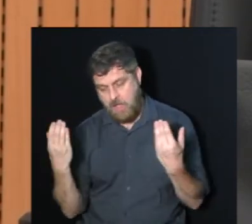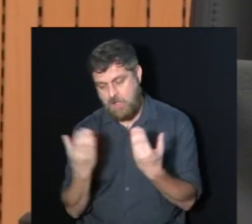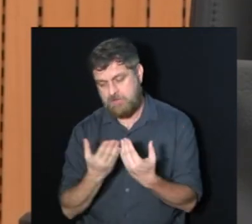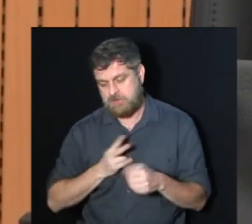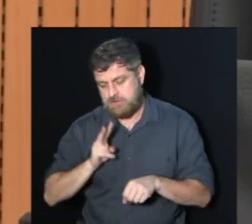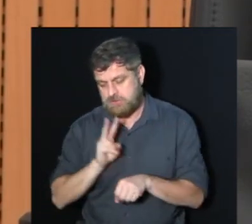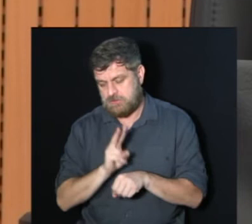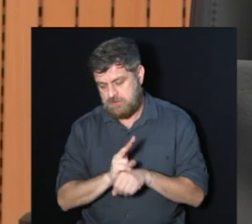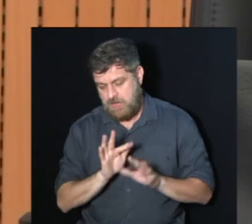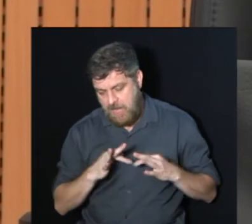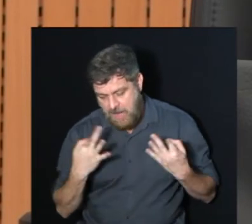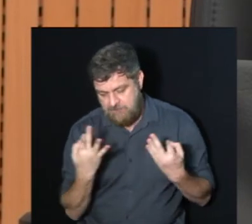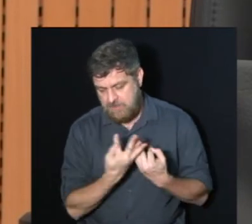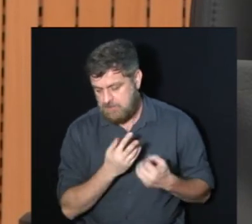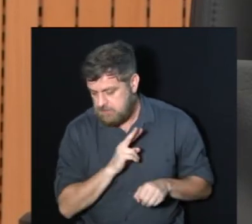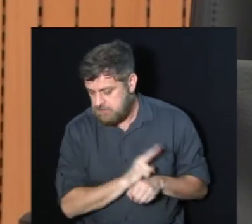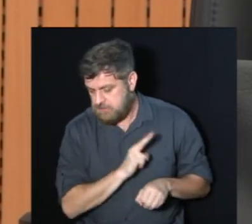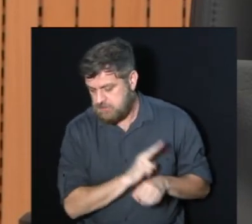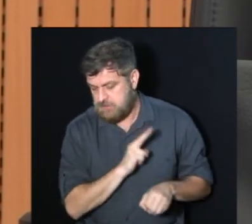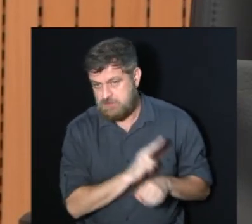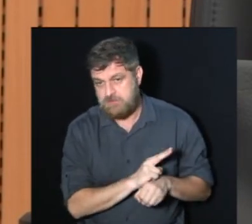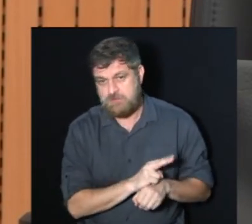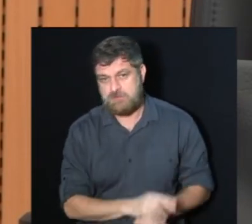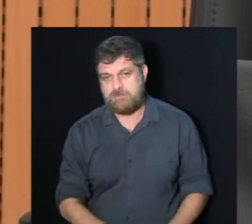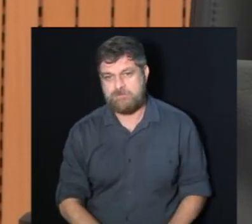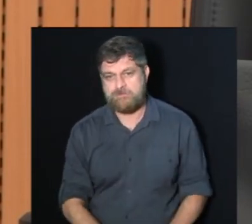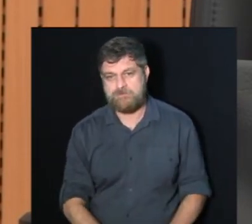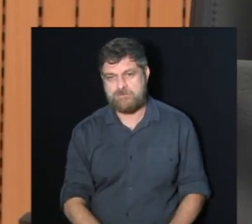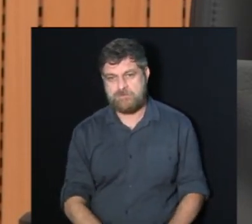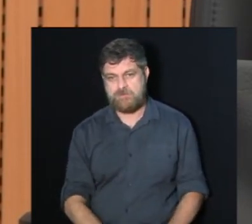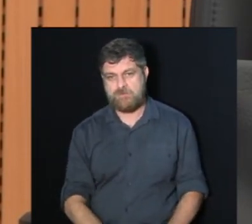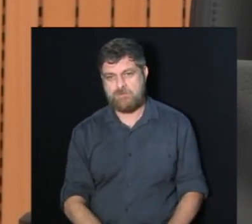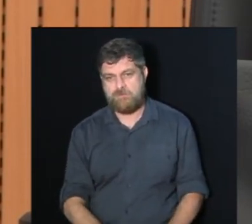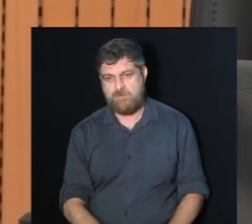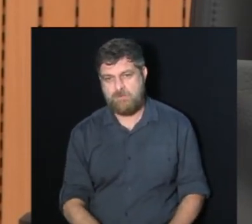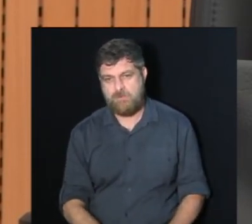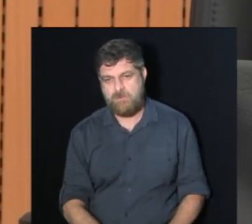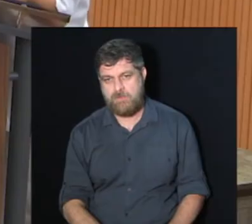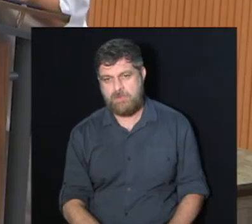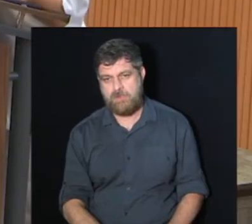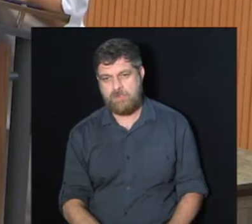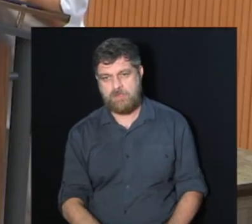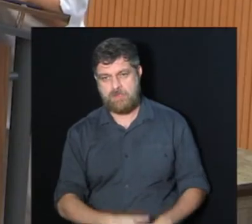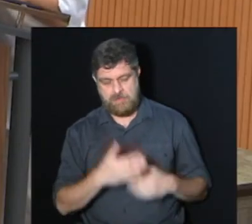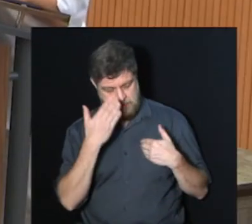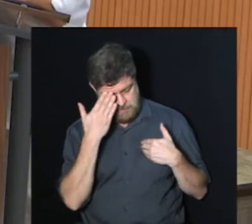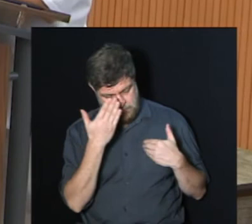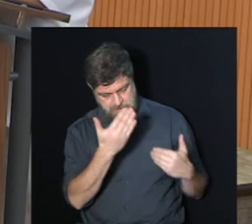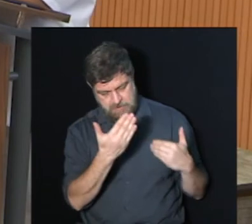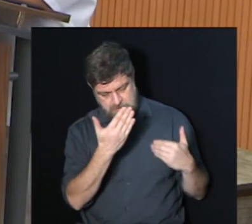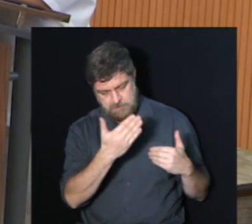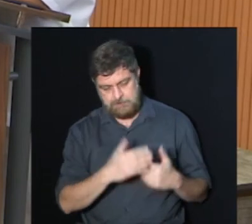a família também, né? Então, essa parte que... Obrigada.